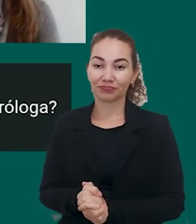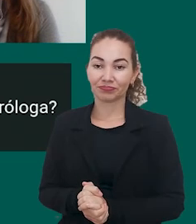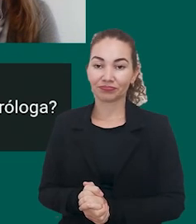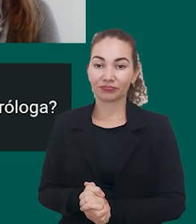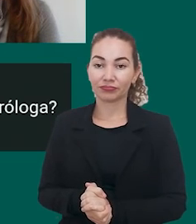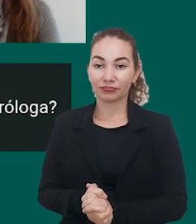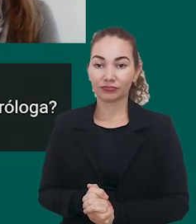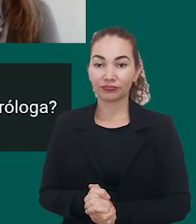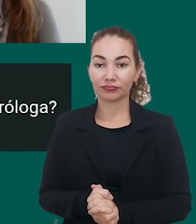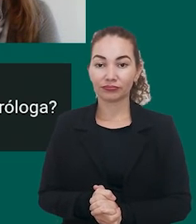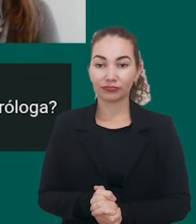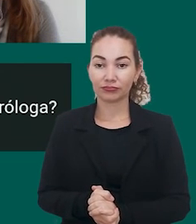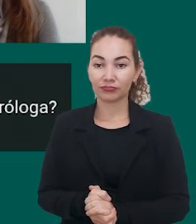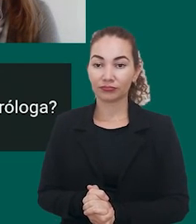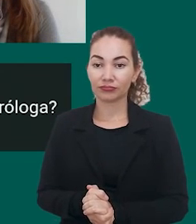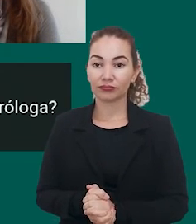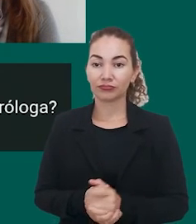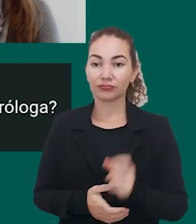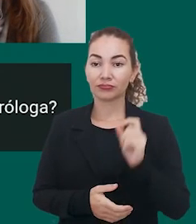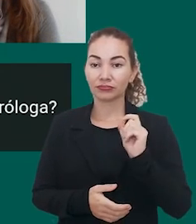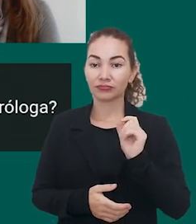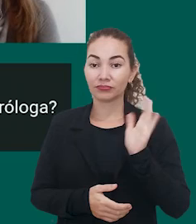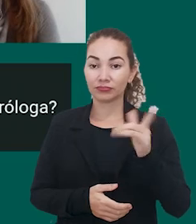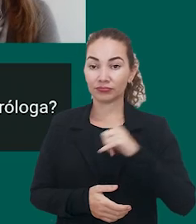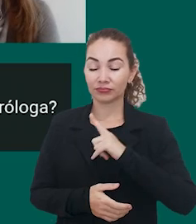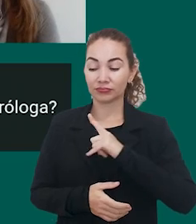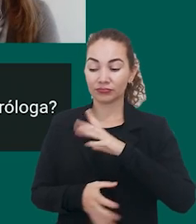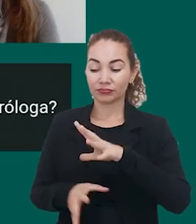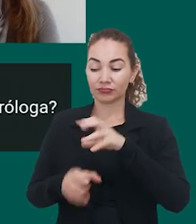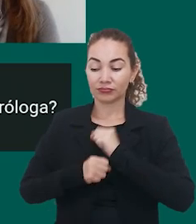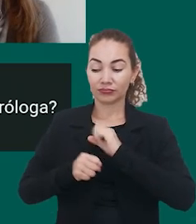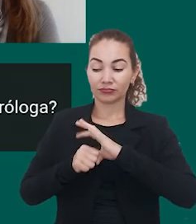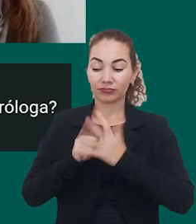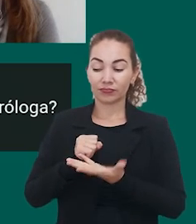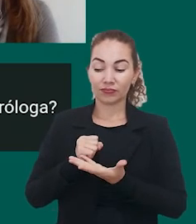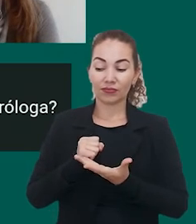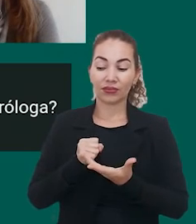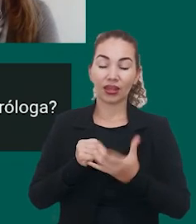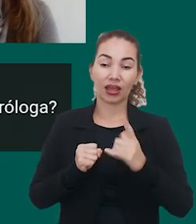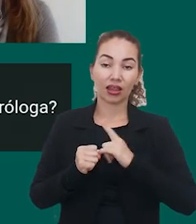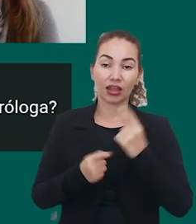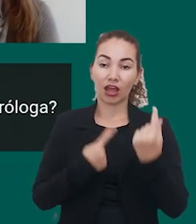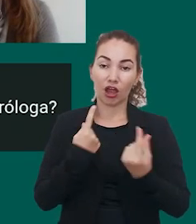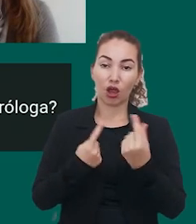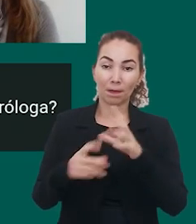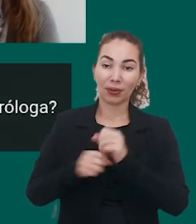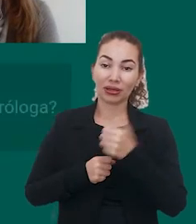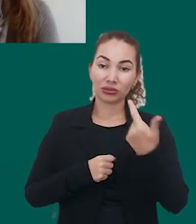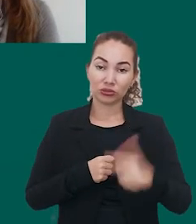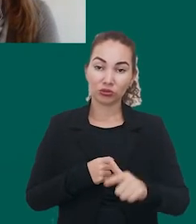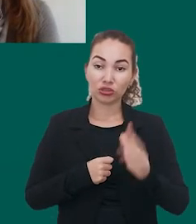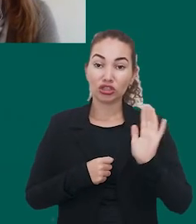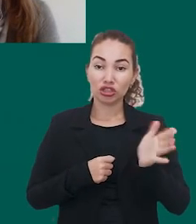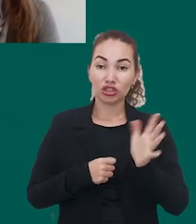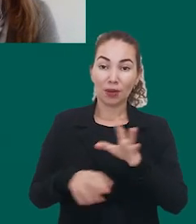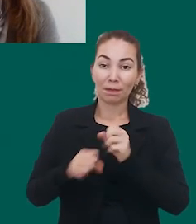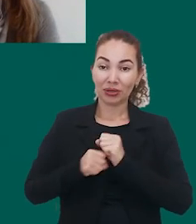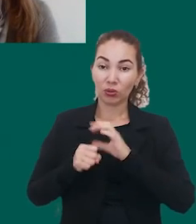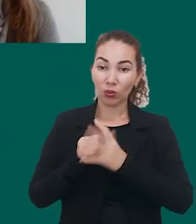Quem já breve Covid, fica por algum tempo imunizado? A pergunta da Márcia. Acho que ela quer dizer quem já teve